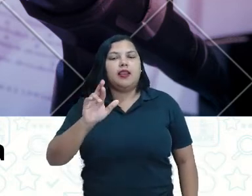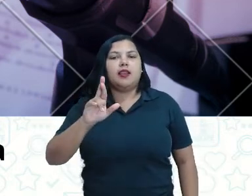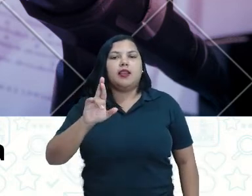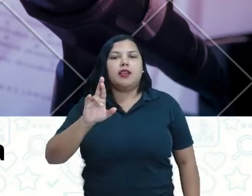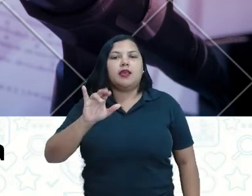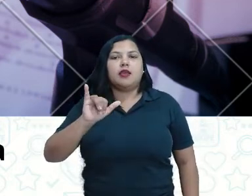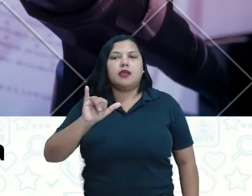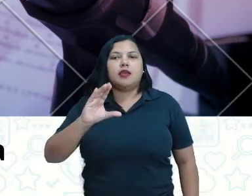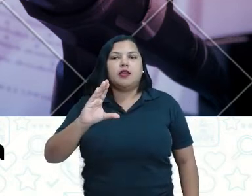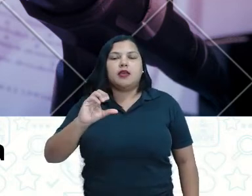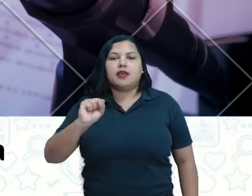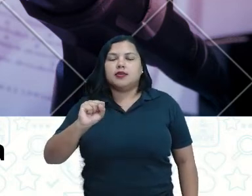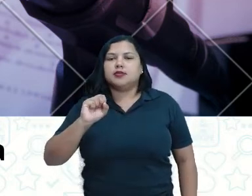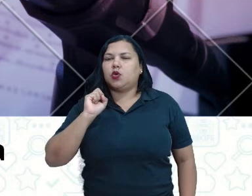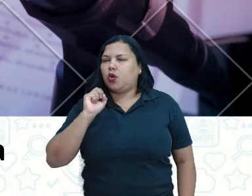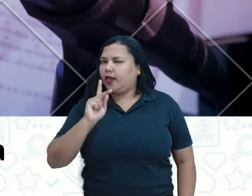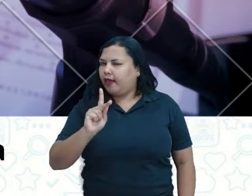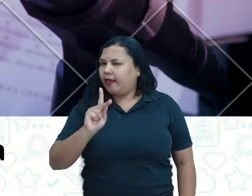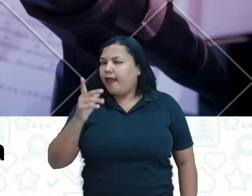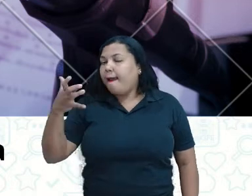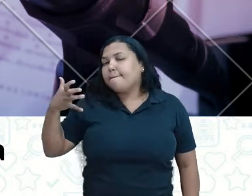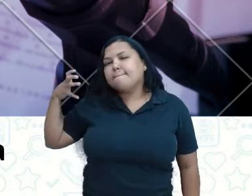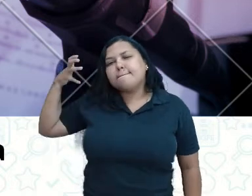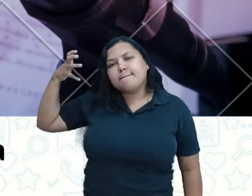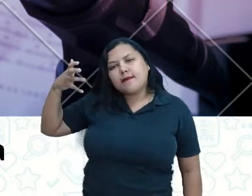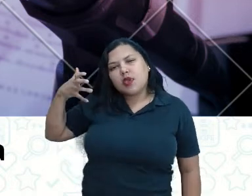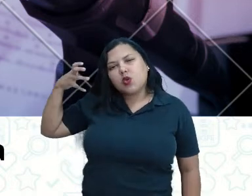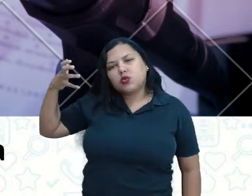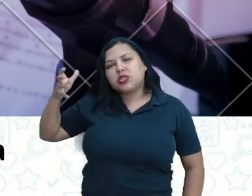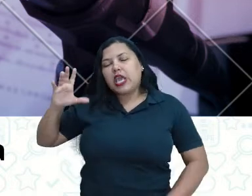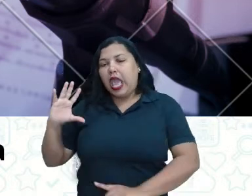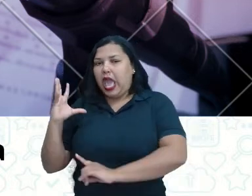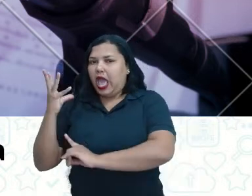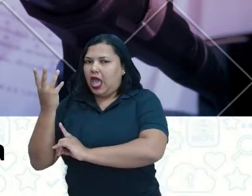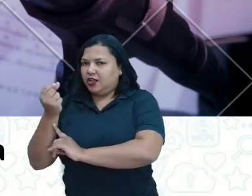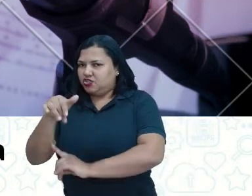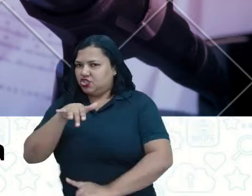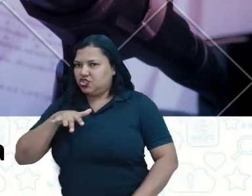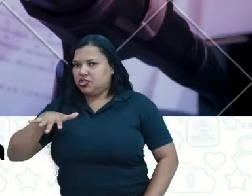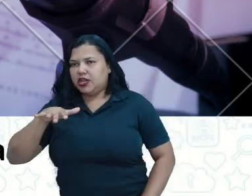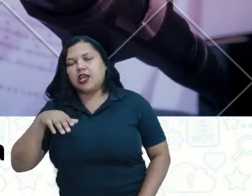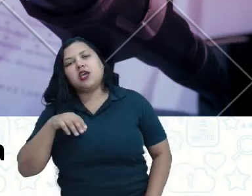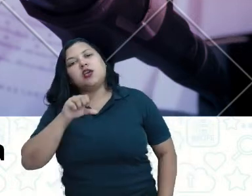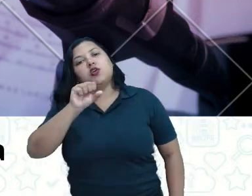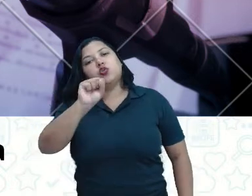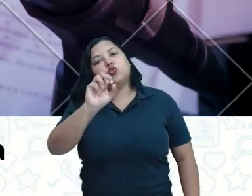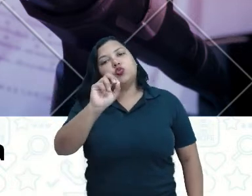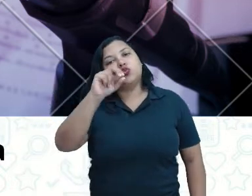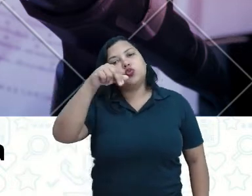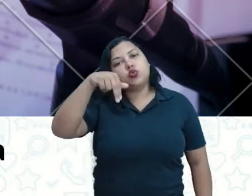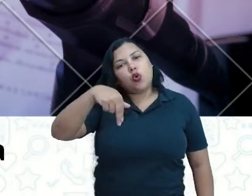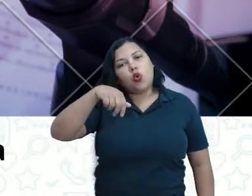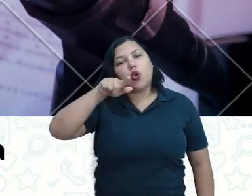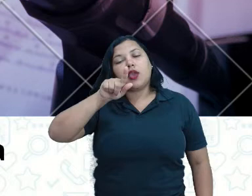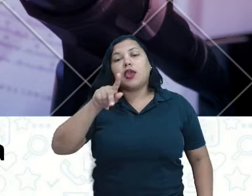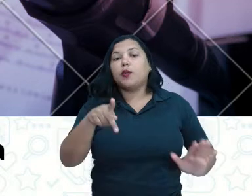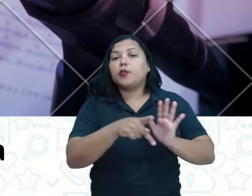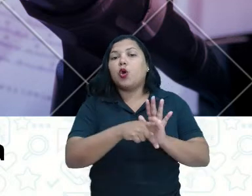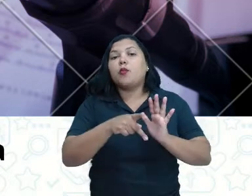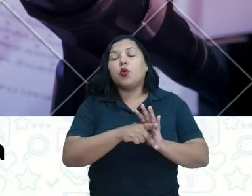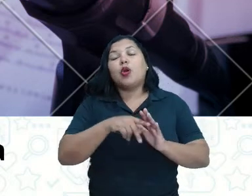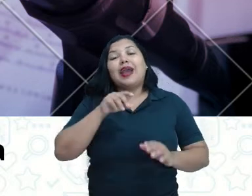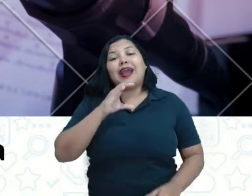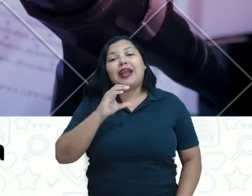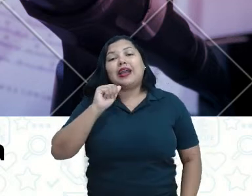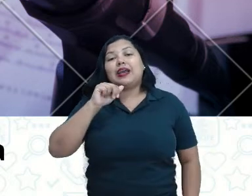que music é a classe da arte, music, e song são as canções. Então, não existe em